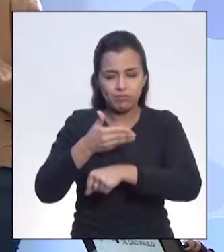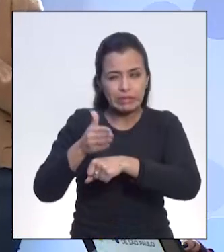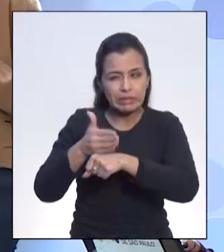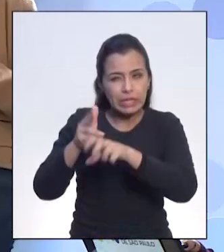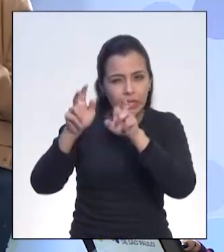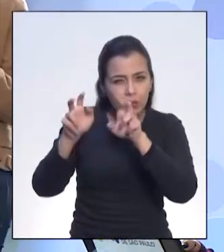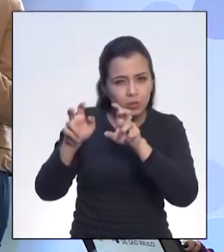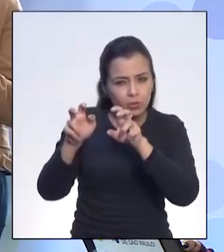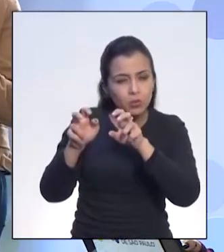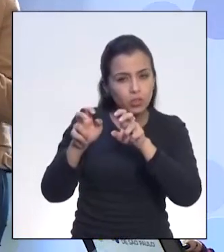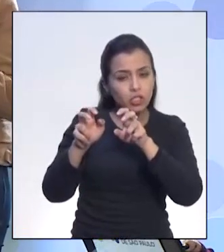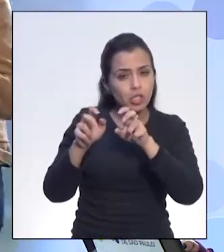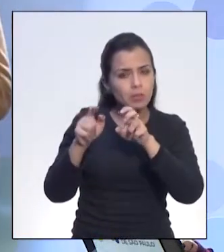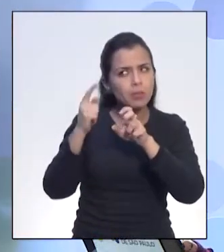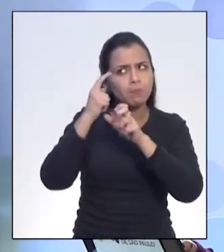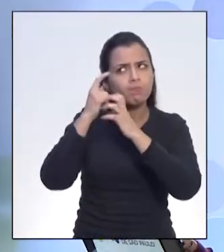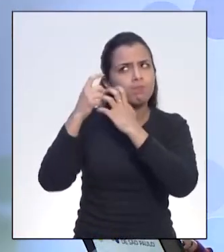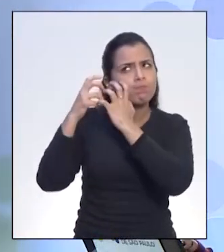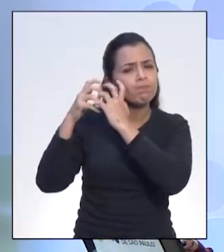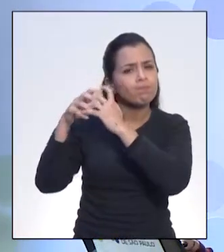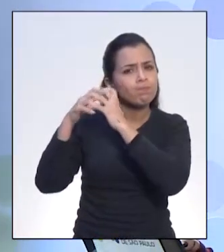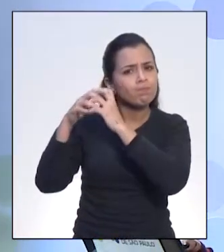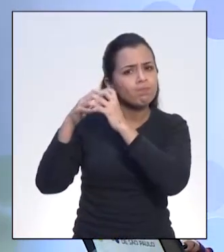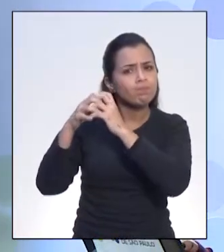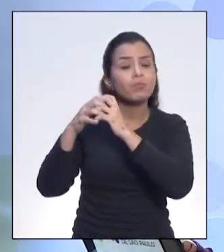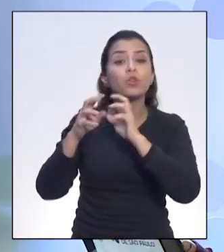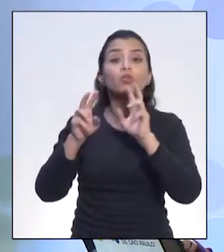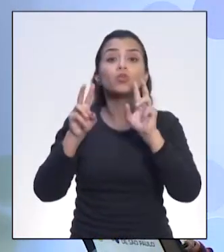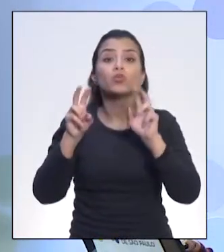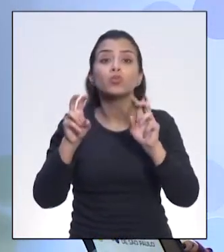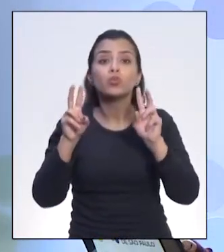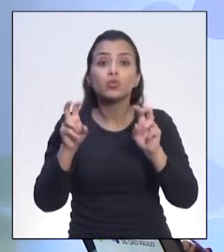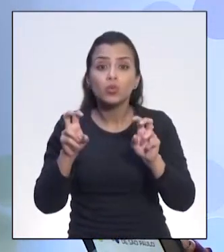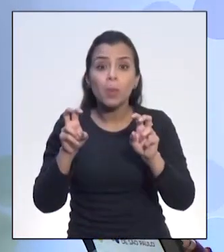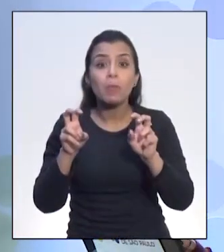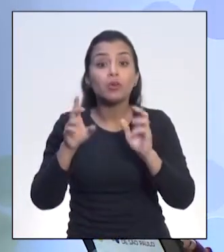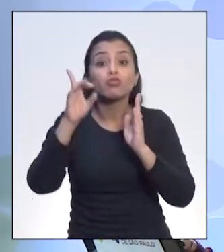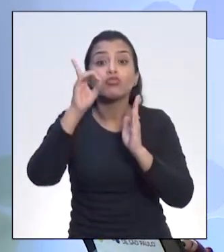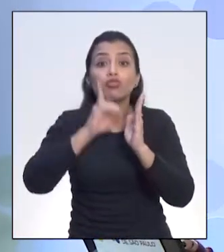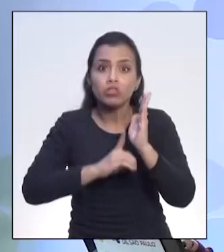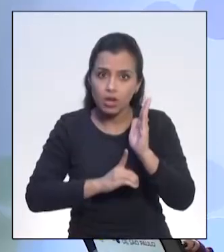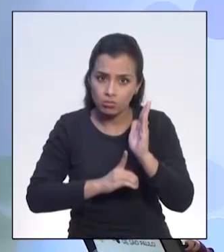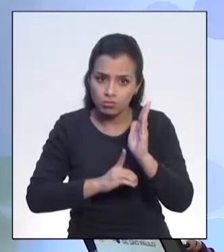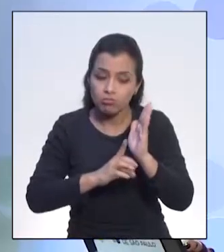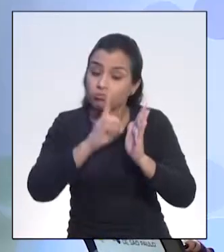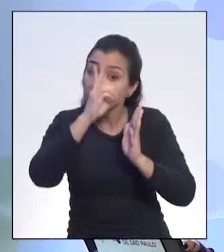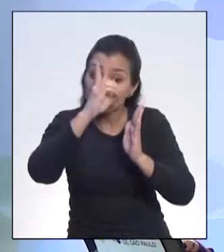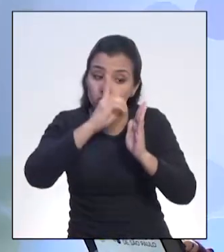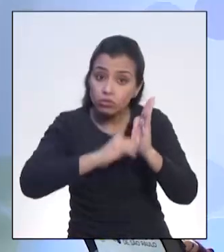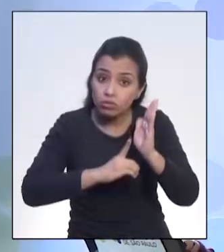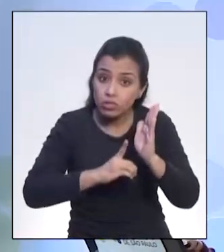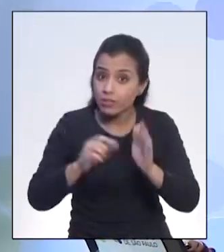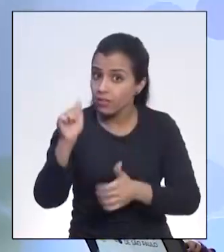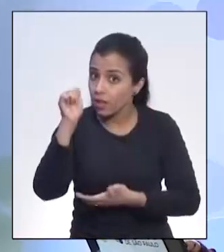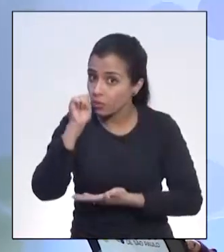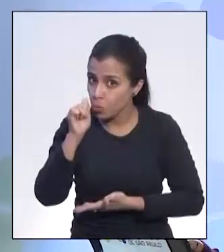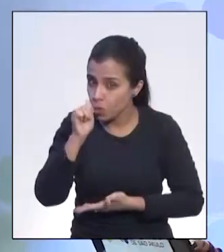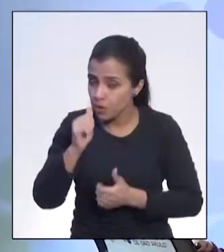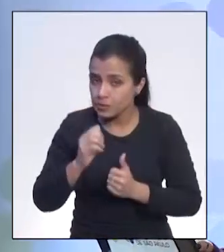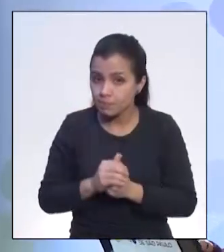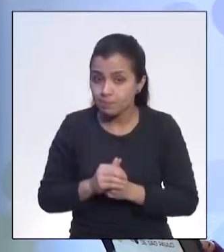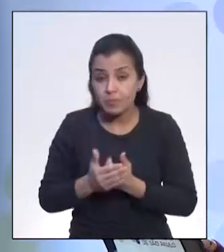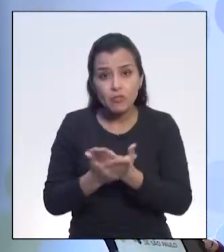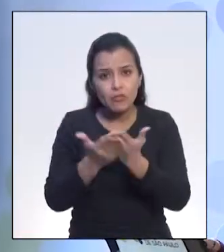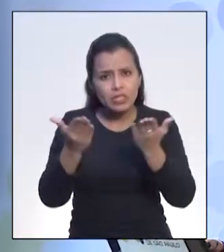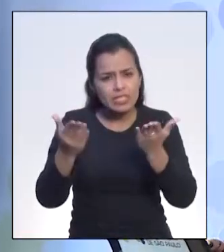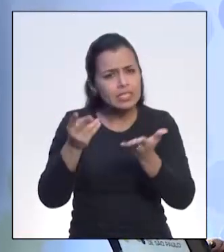a gente faça uma reflexão sobre os direitos, né, e os direitos das mulheres. E vocês o